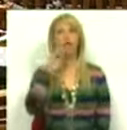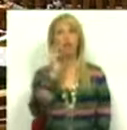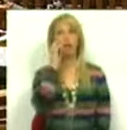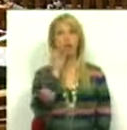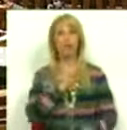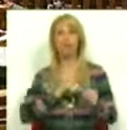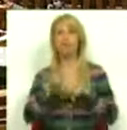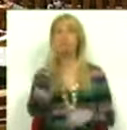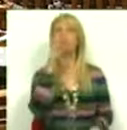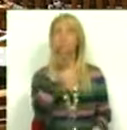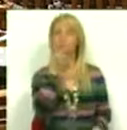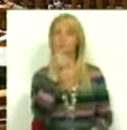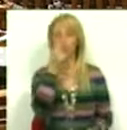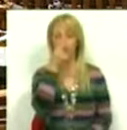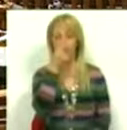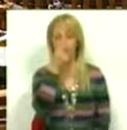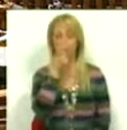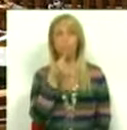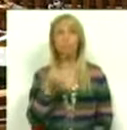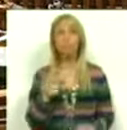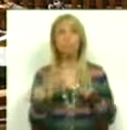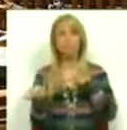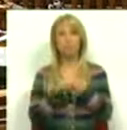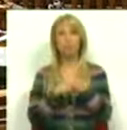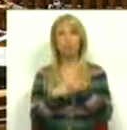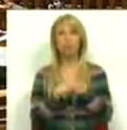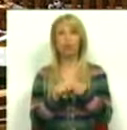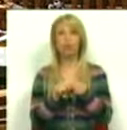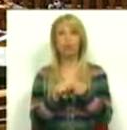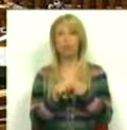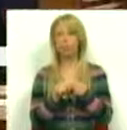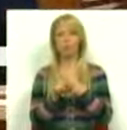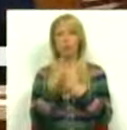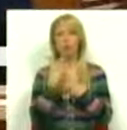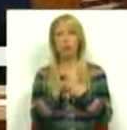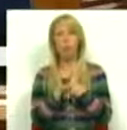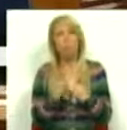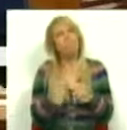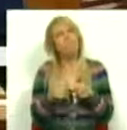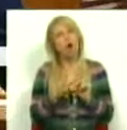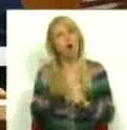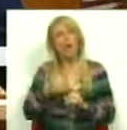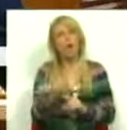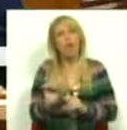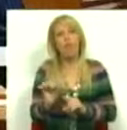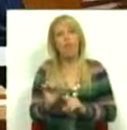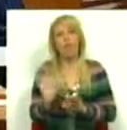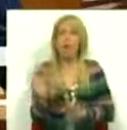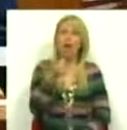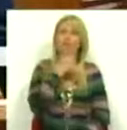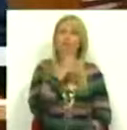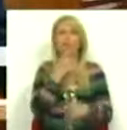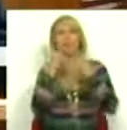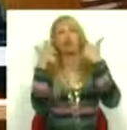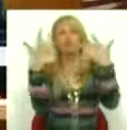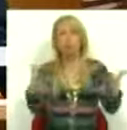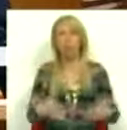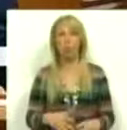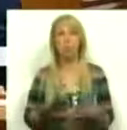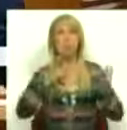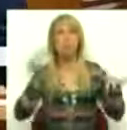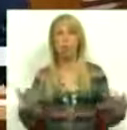senhoras e senhores deputados, em política não pode, ou melhor, não deve, valer tudo. Daqui a